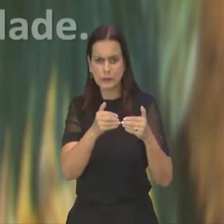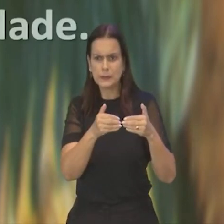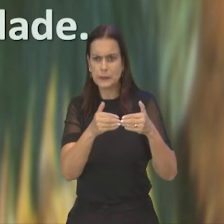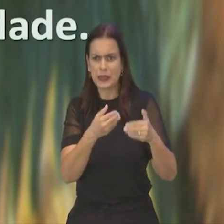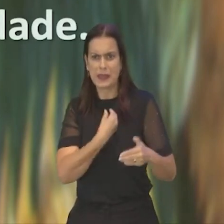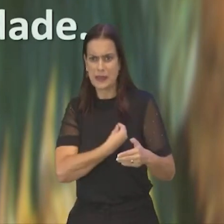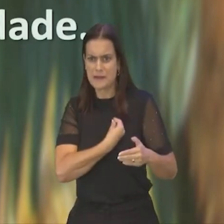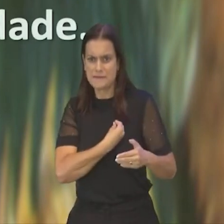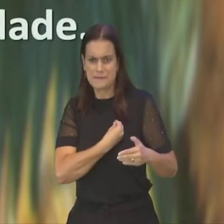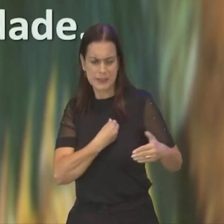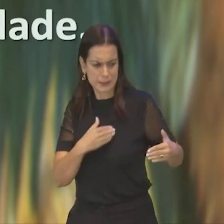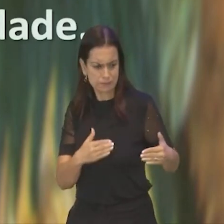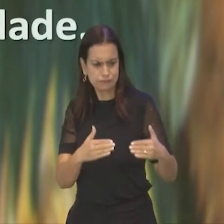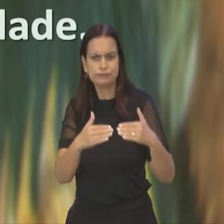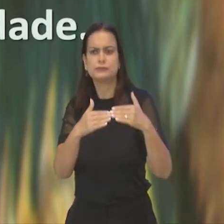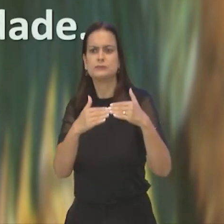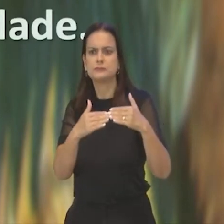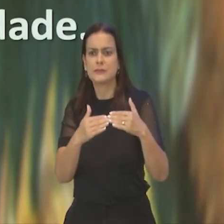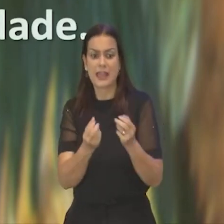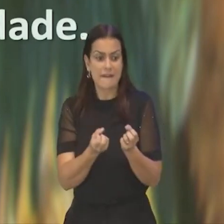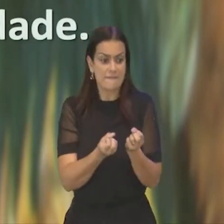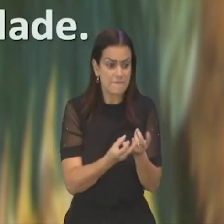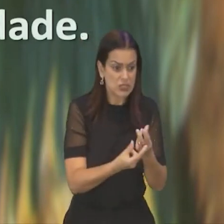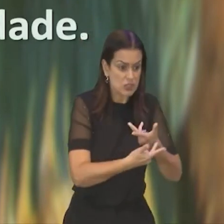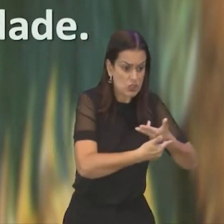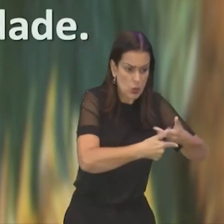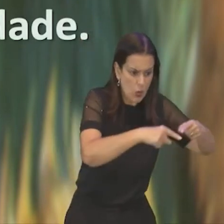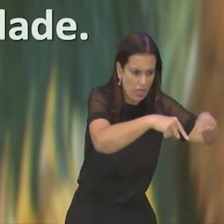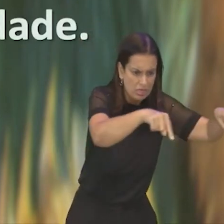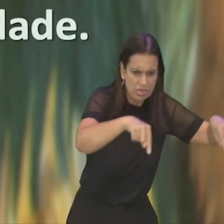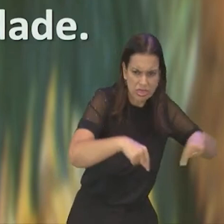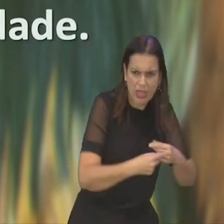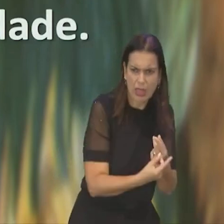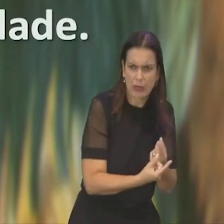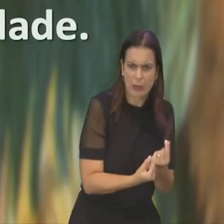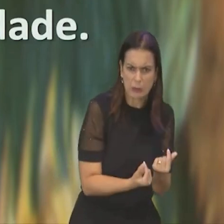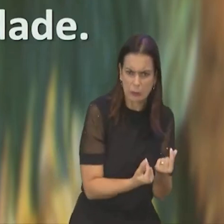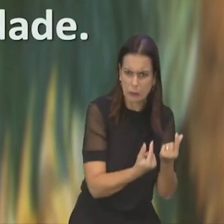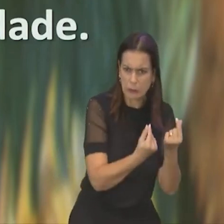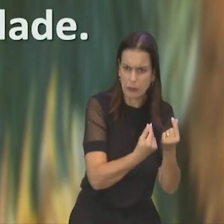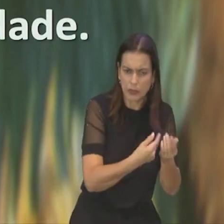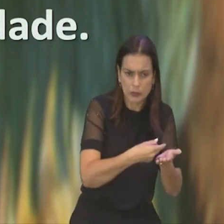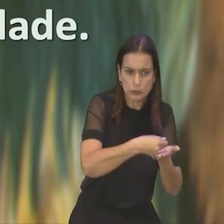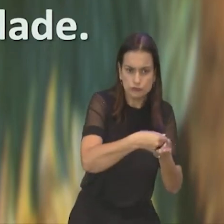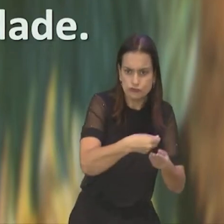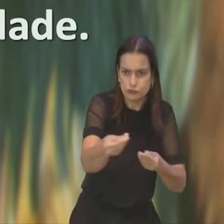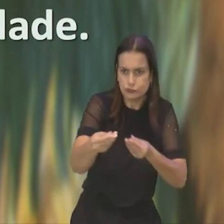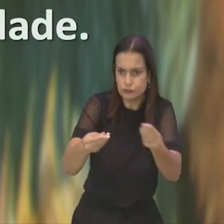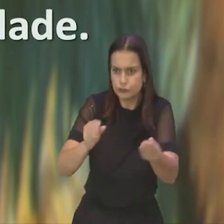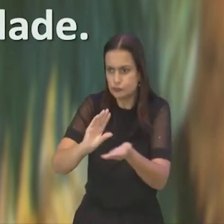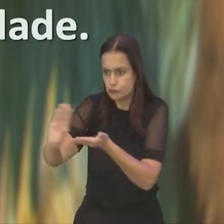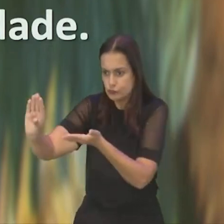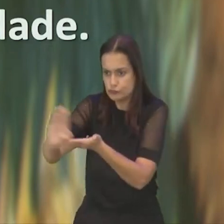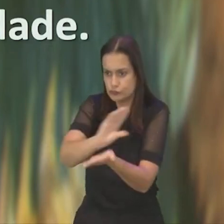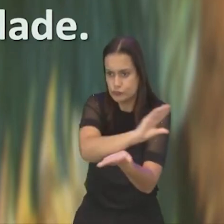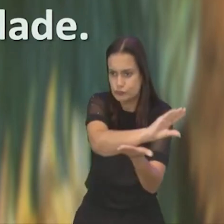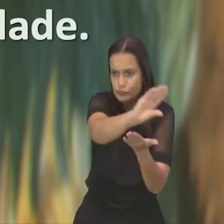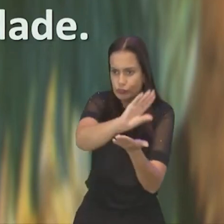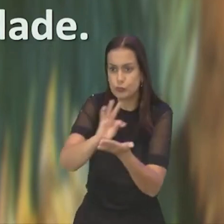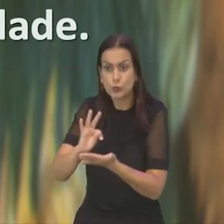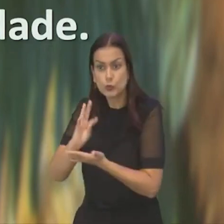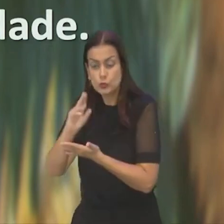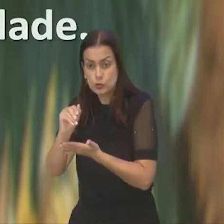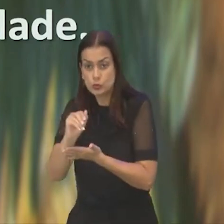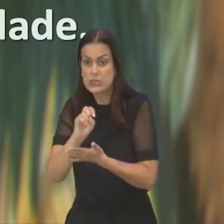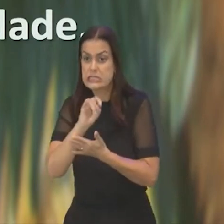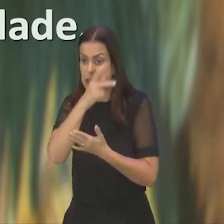comum. Vendiam as suas propriedades e bens, distribuindo o produto entre todos à medida que